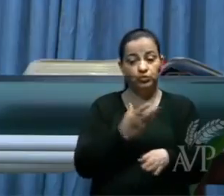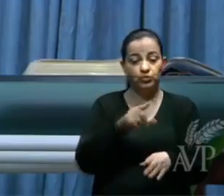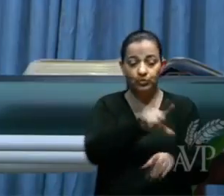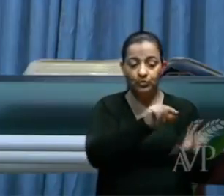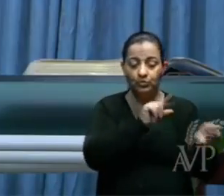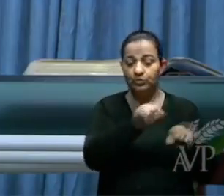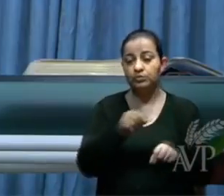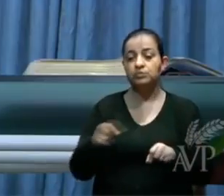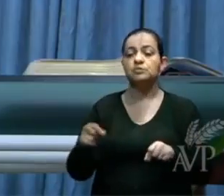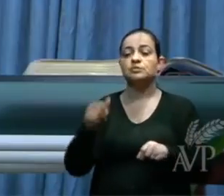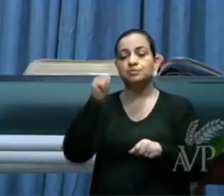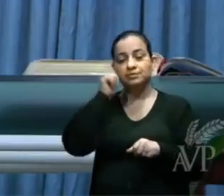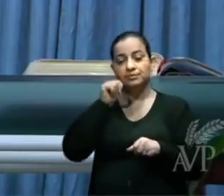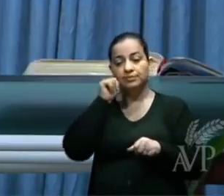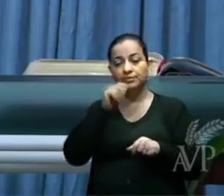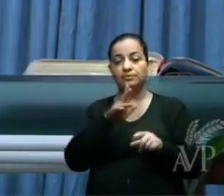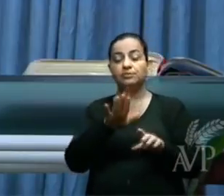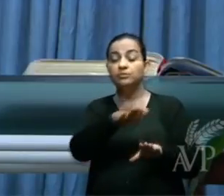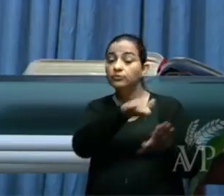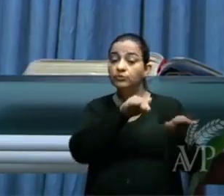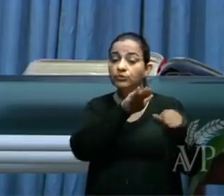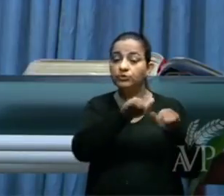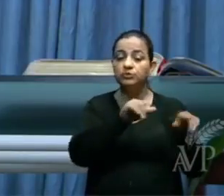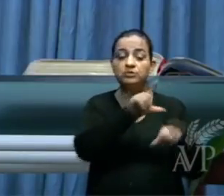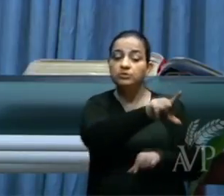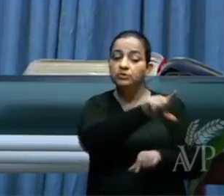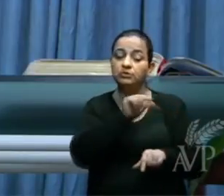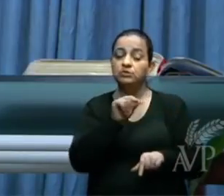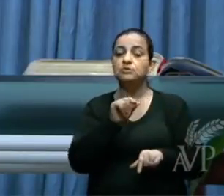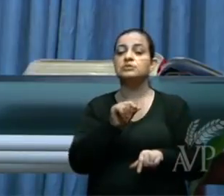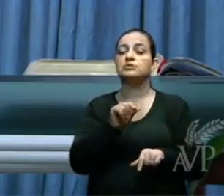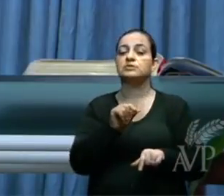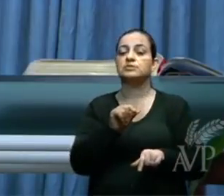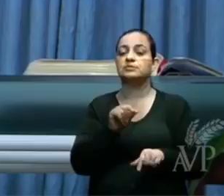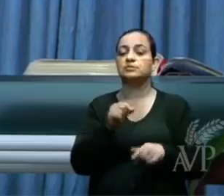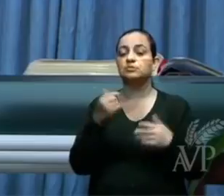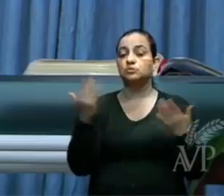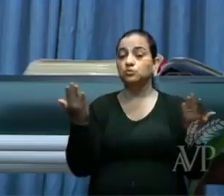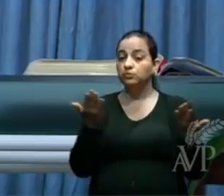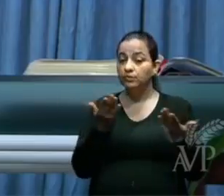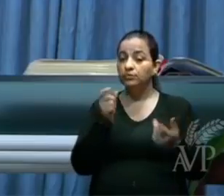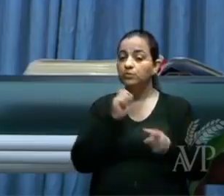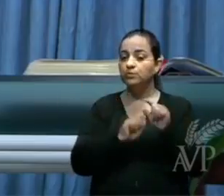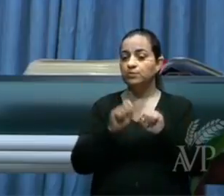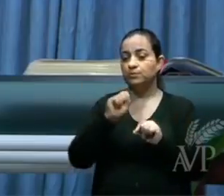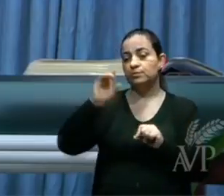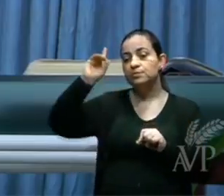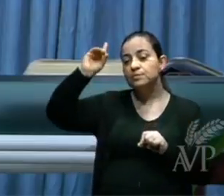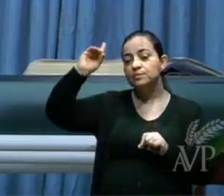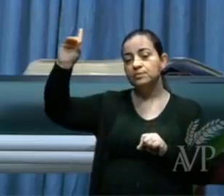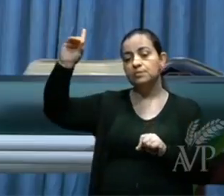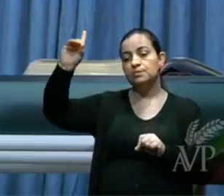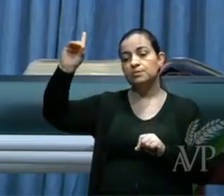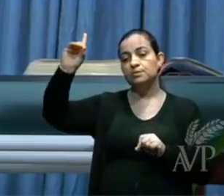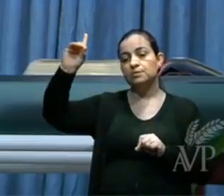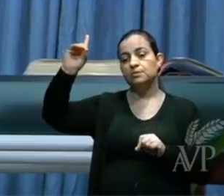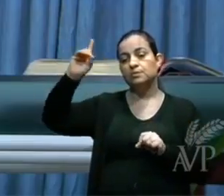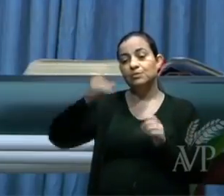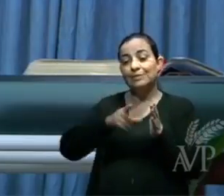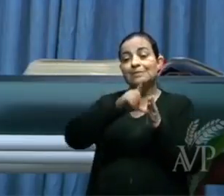semente da mulher foi chamada a noiva o que deus por seu pré